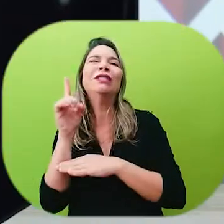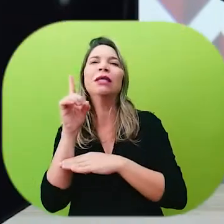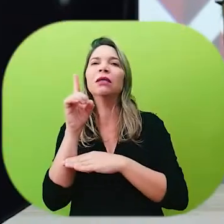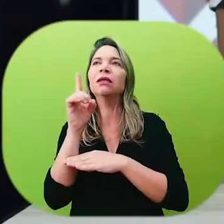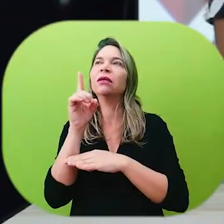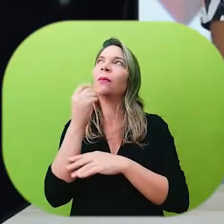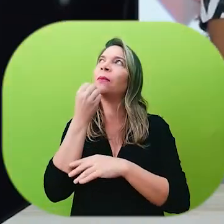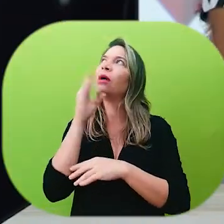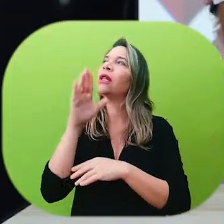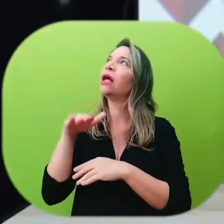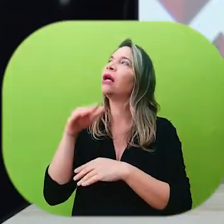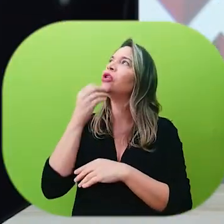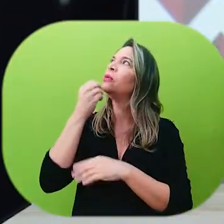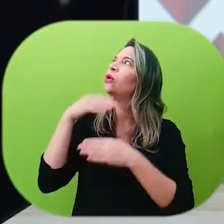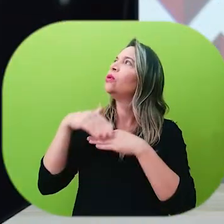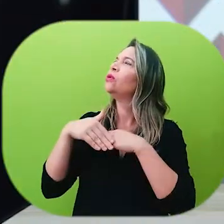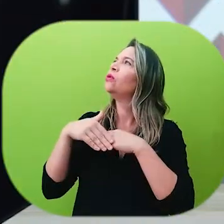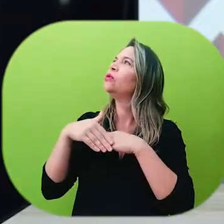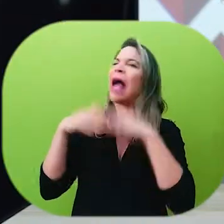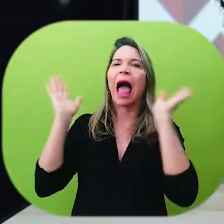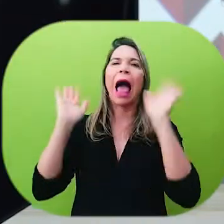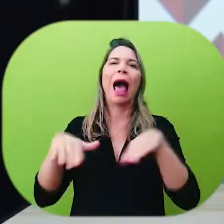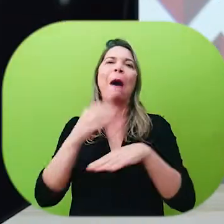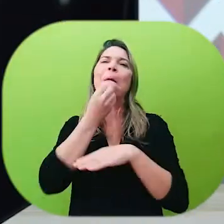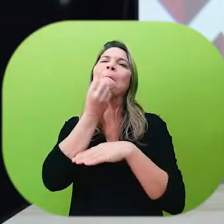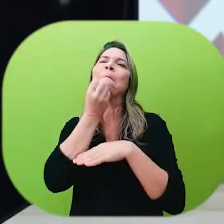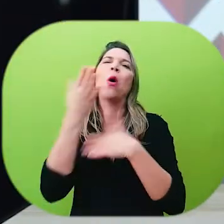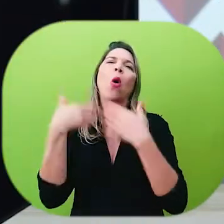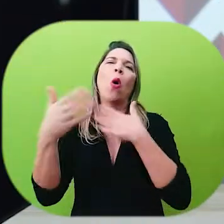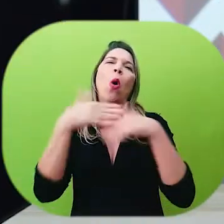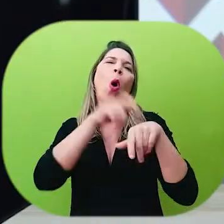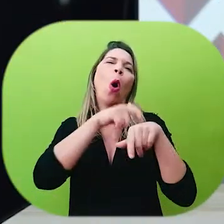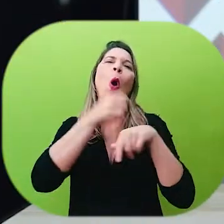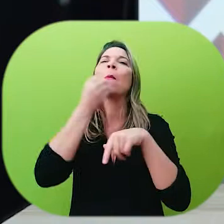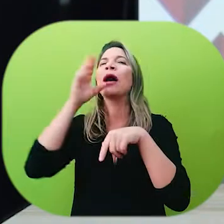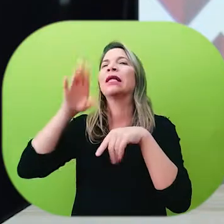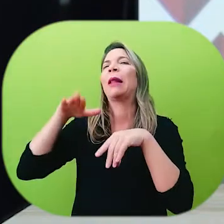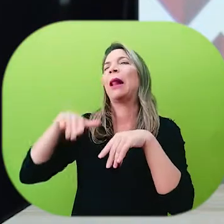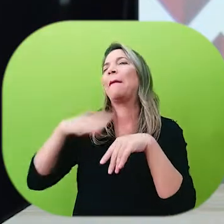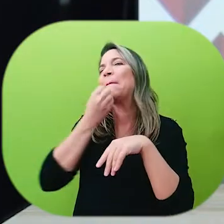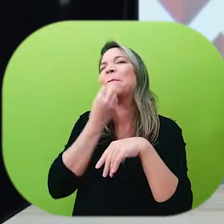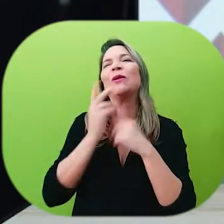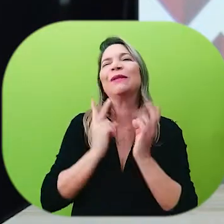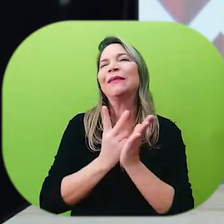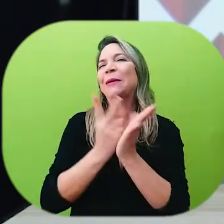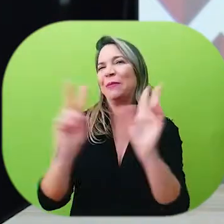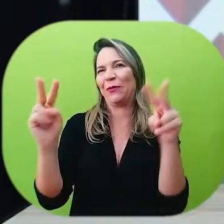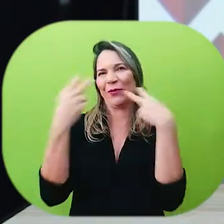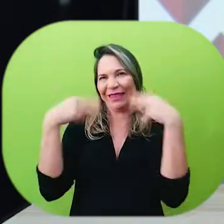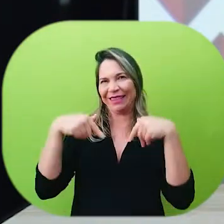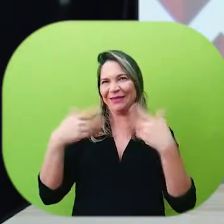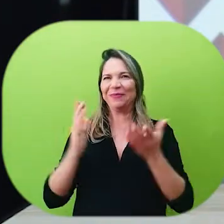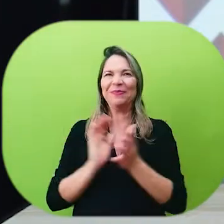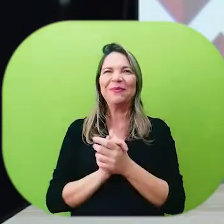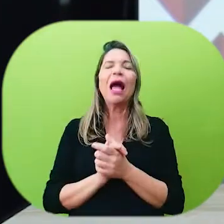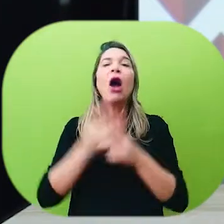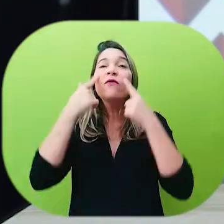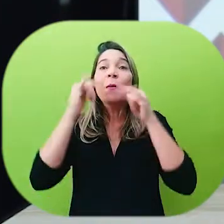Bom dia! Ou será boa tarde? Boa noite? Bom, que seja bom a qualquer hora que você estiver assistindo